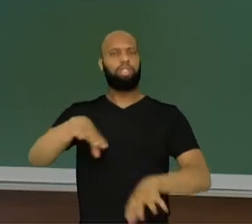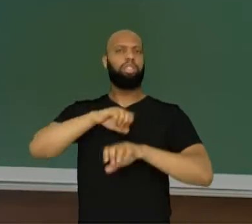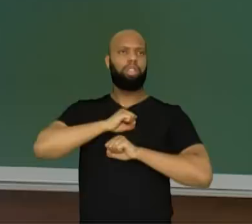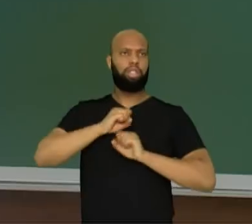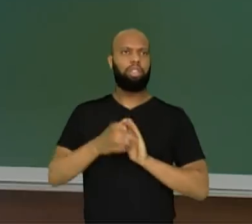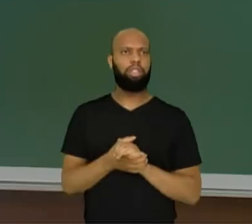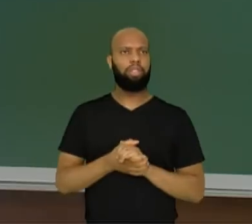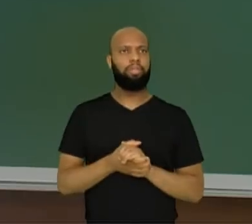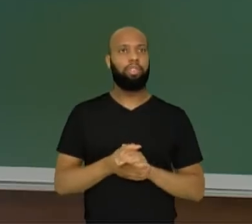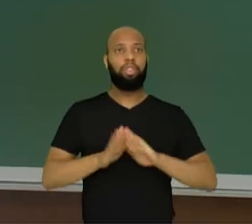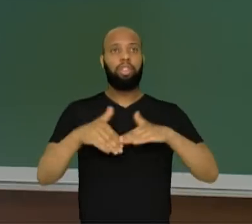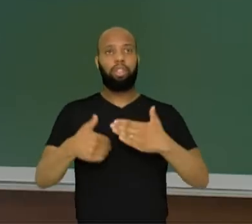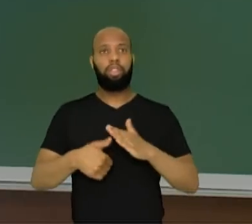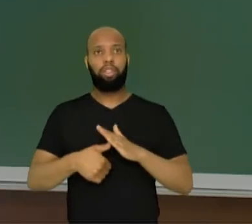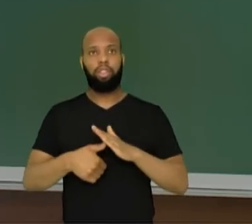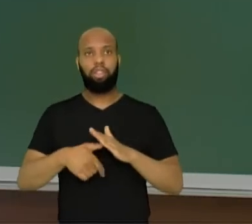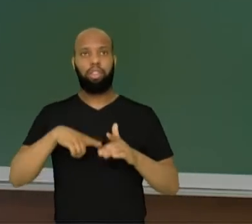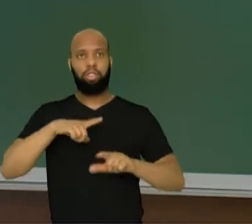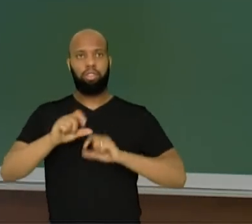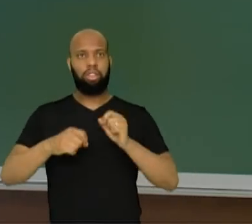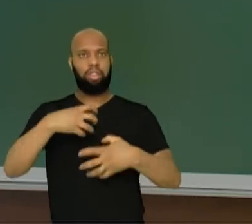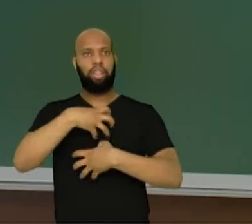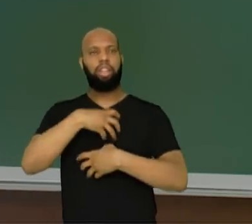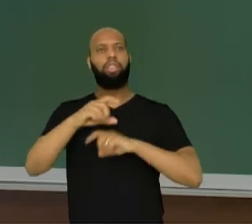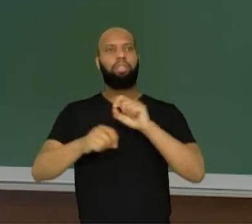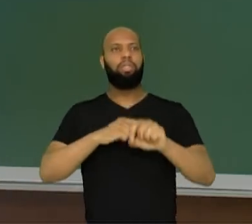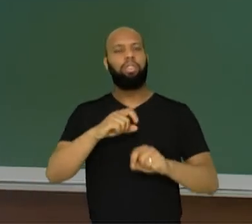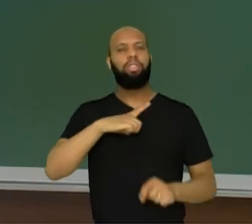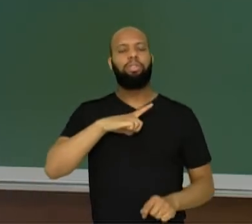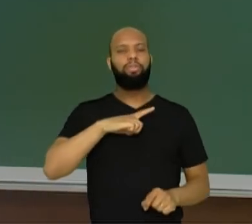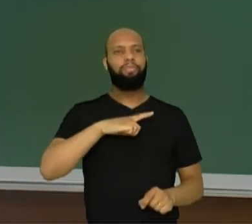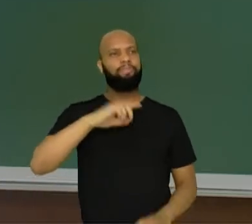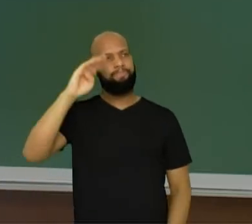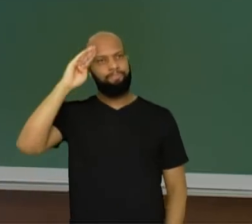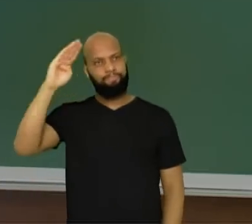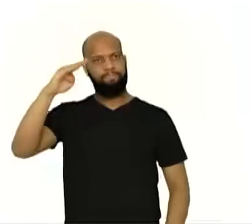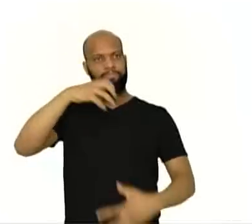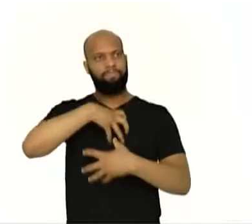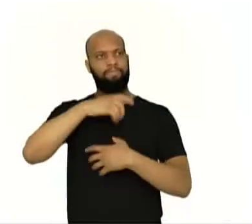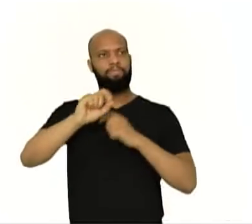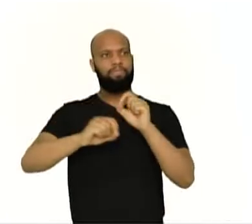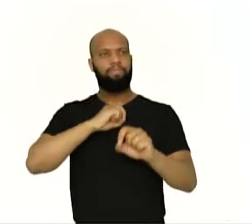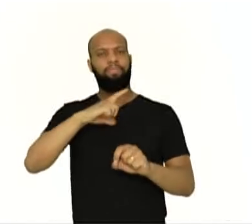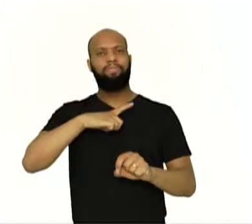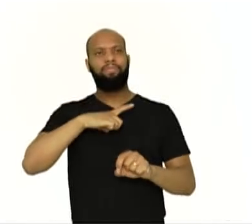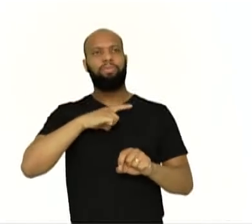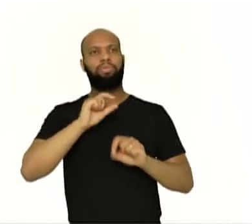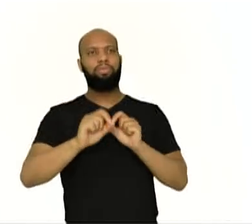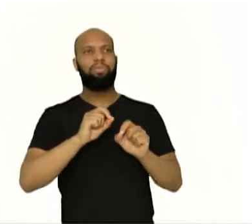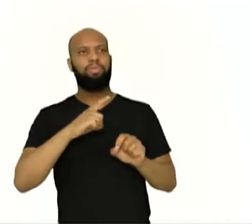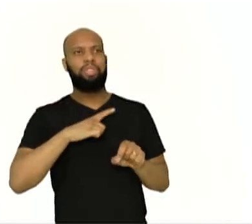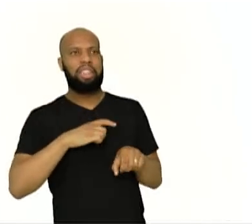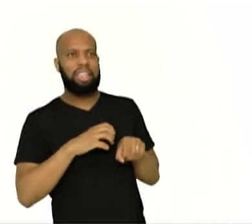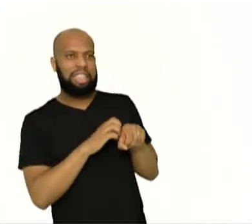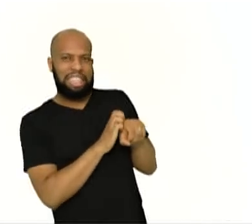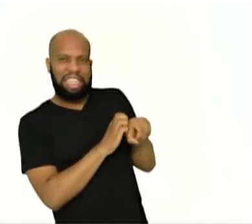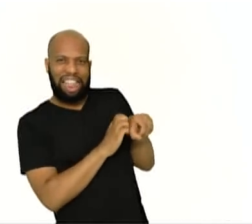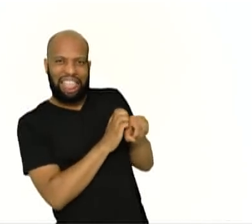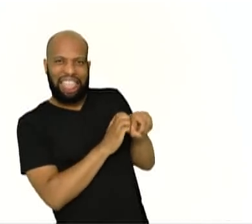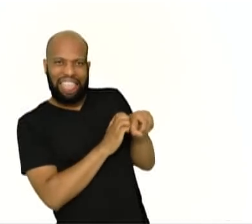Então, antes de prevenir, eu tenho que entender quais são os sintomas. O principal sintoma é o prurido anal. É